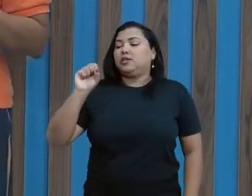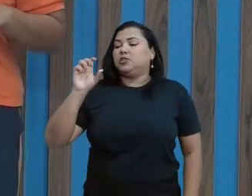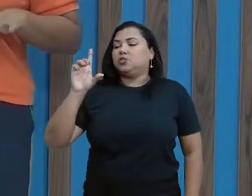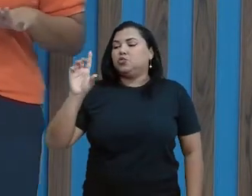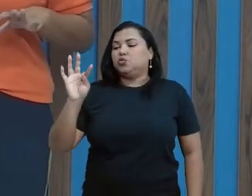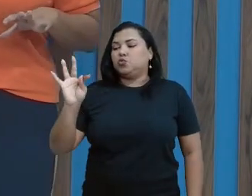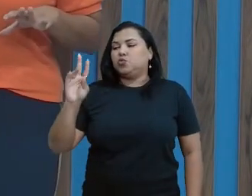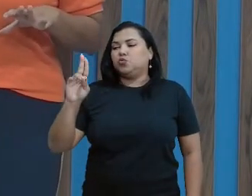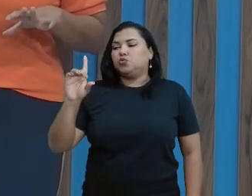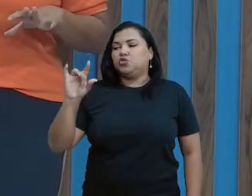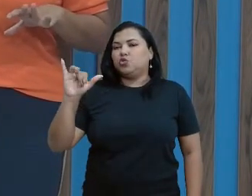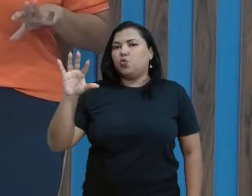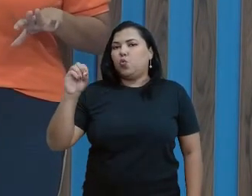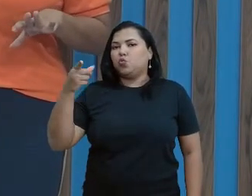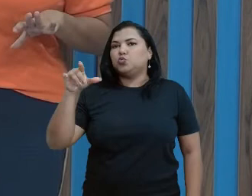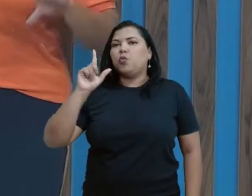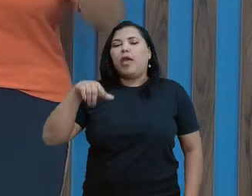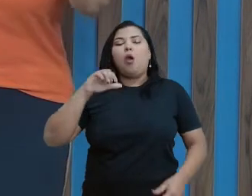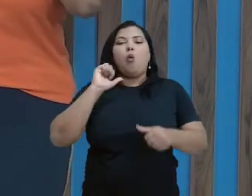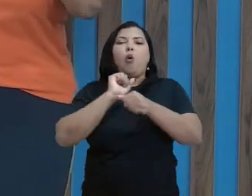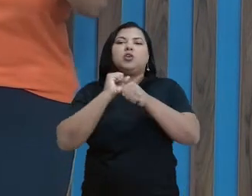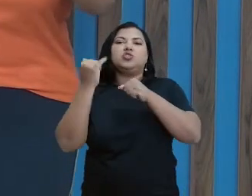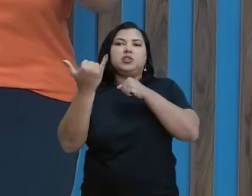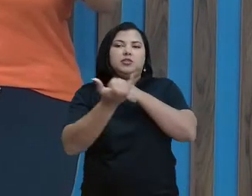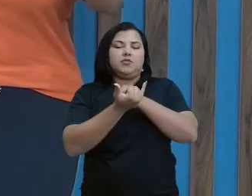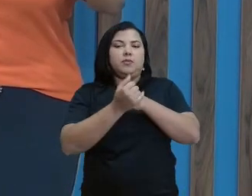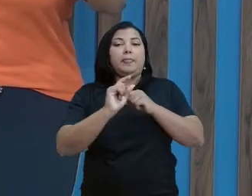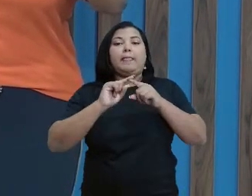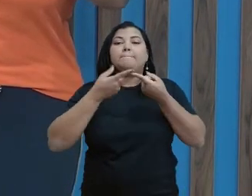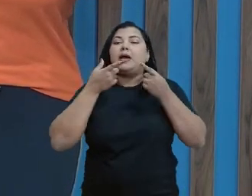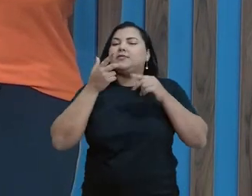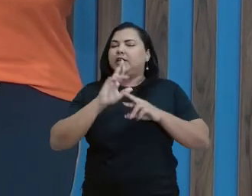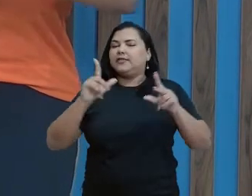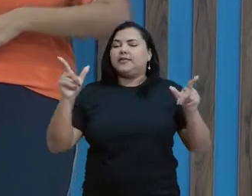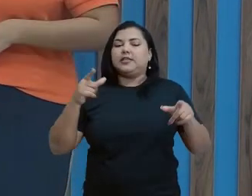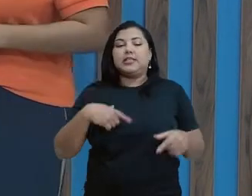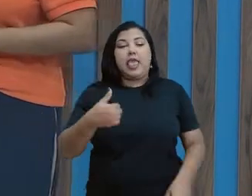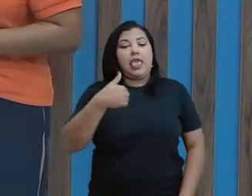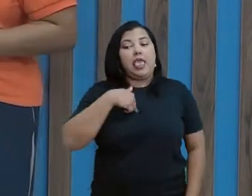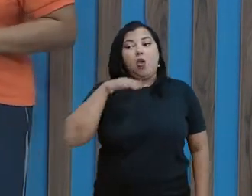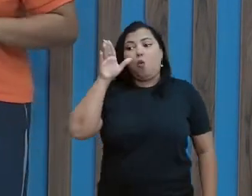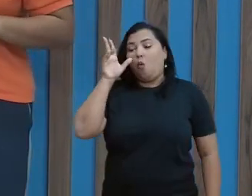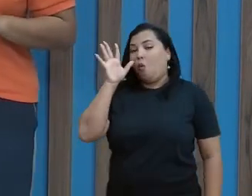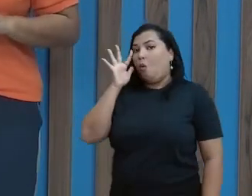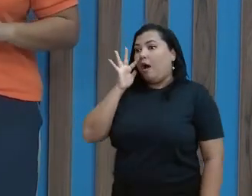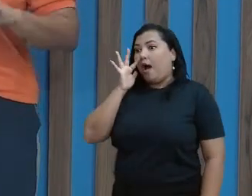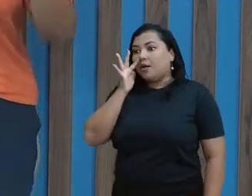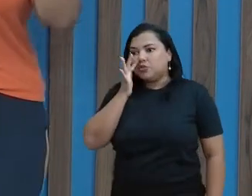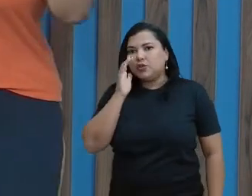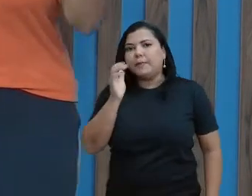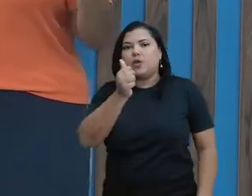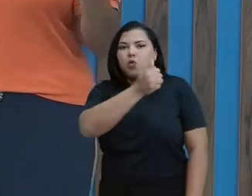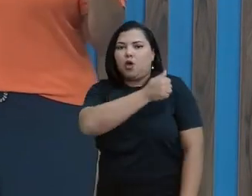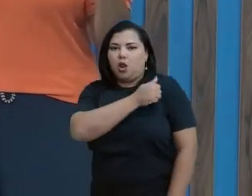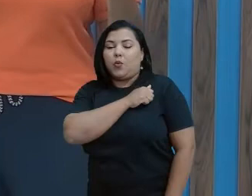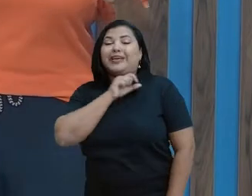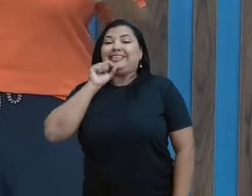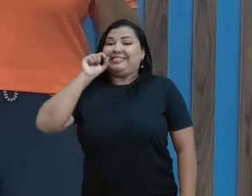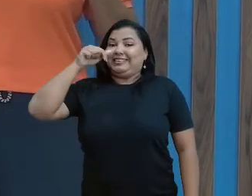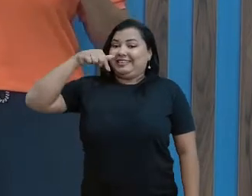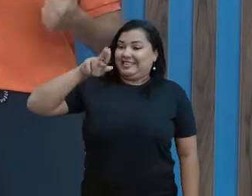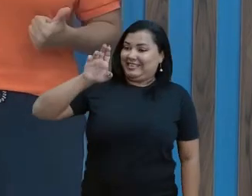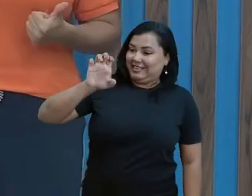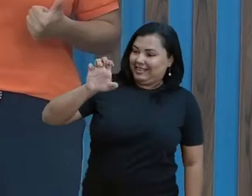que estudam, aqui eu tenho duas orações. Por quê? Porque eu tenho dois verbos, admiro